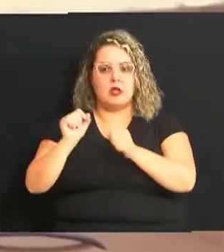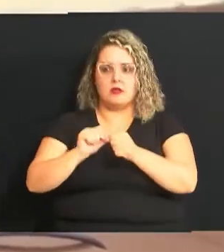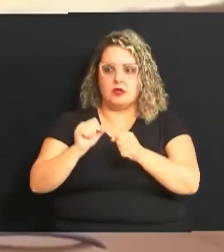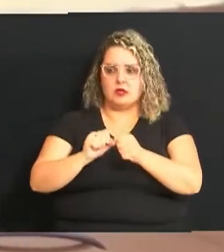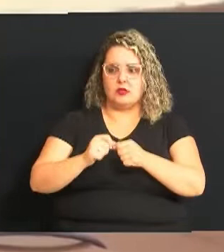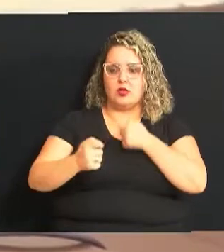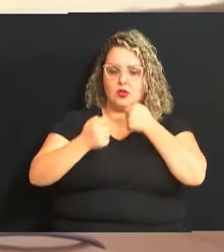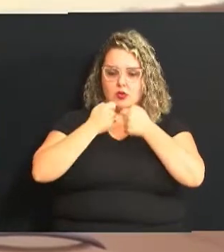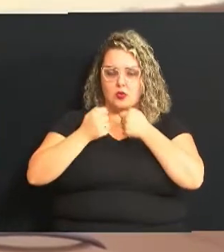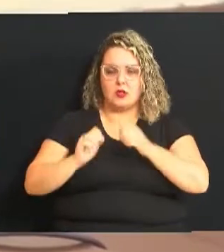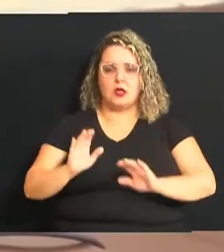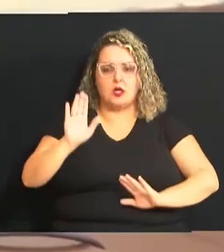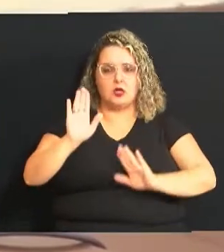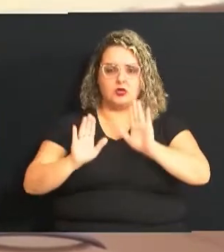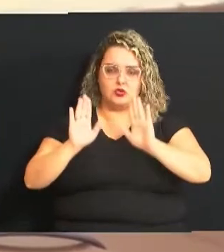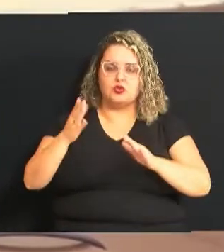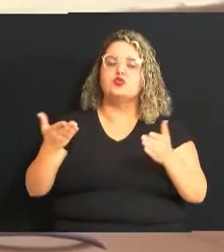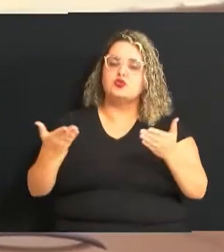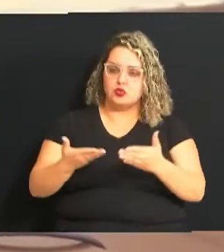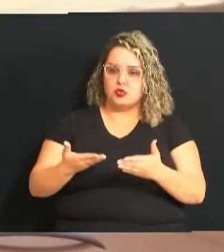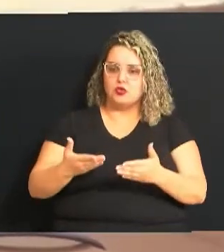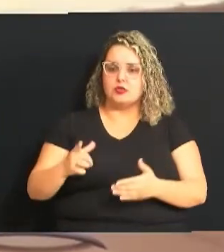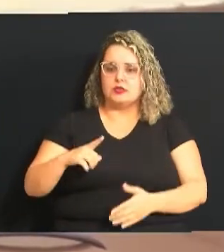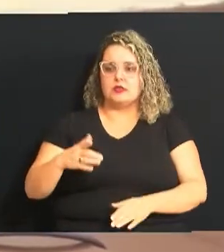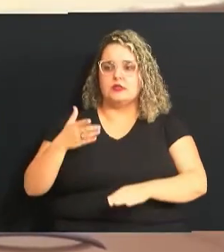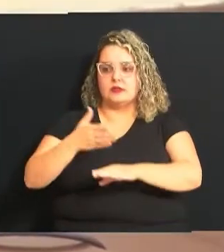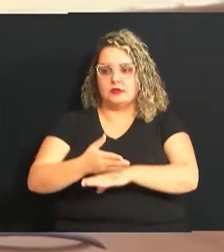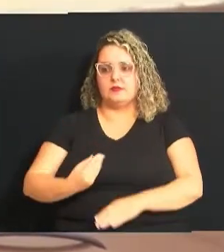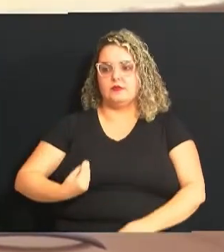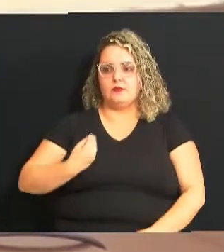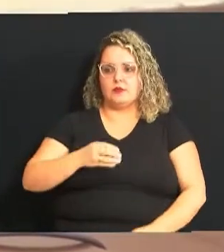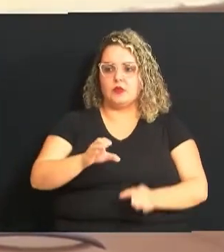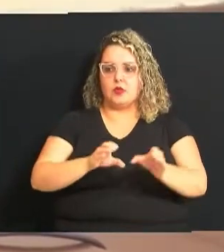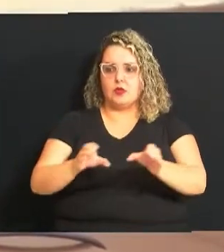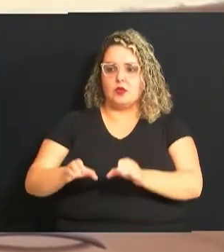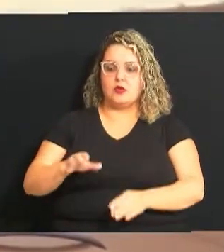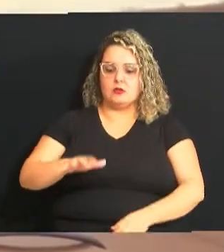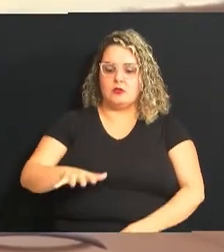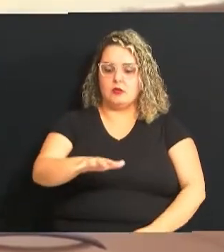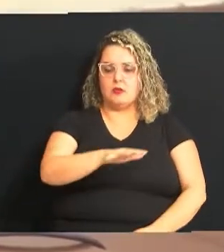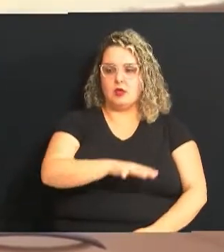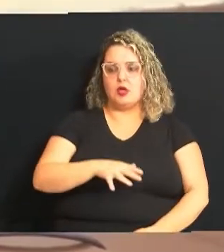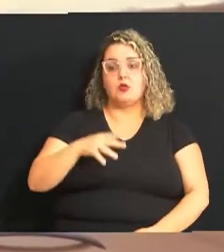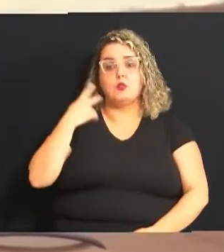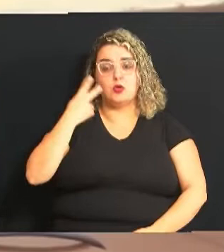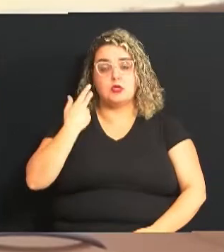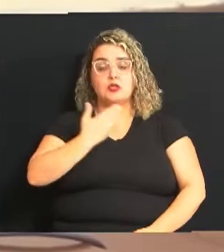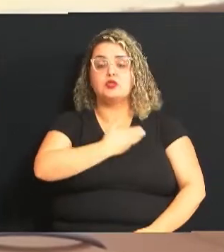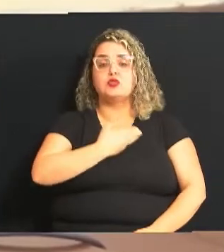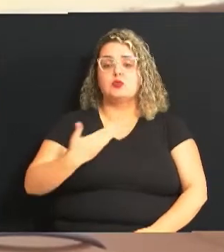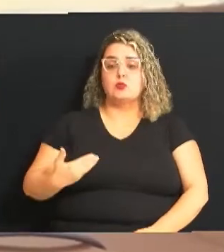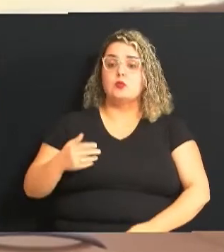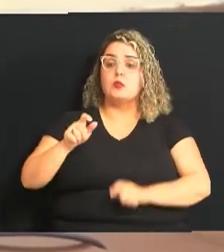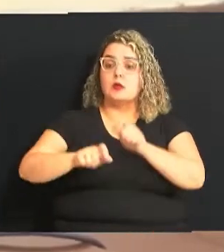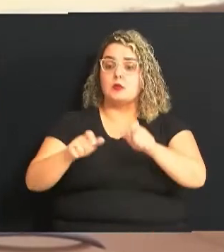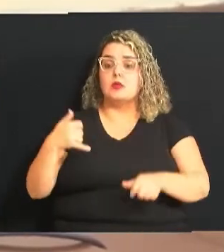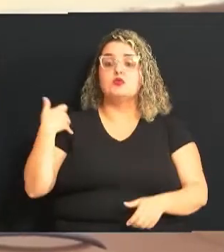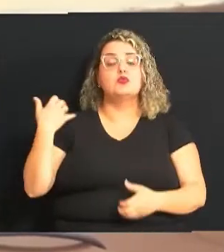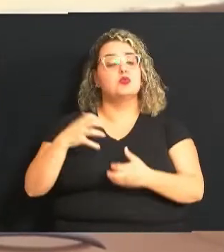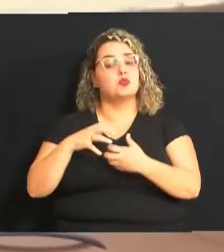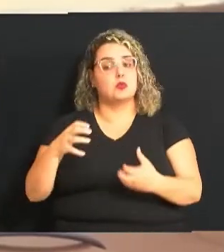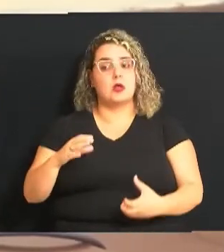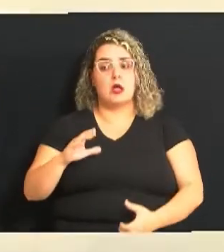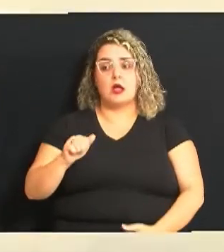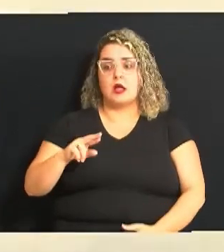de Ordem de hoje, que conta com a participação da coordenadora setorial de Políticas Públicas para a Pessoa Idosa,